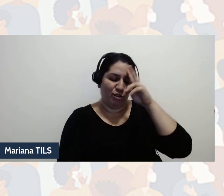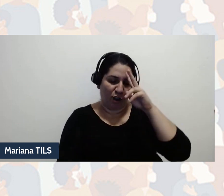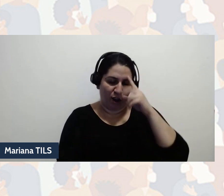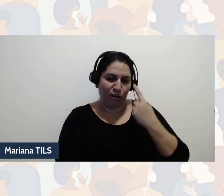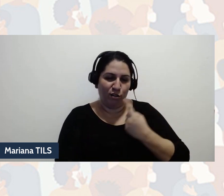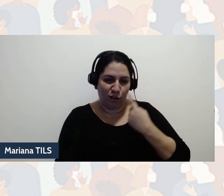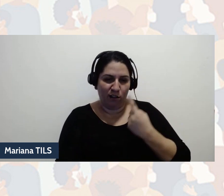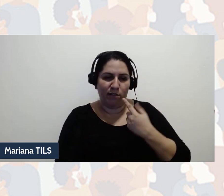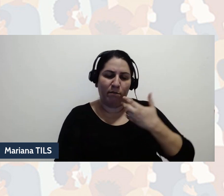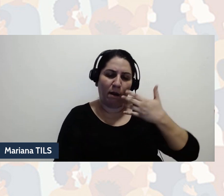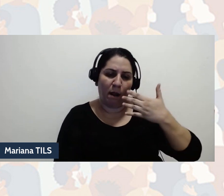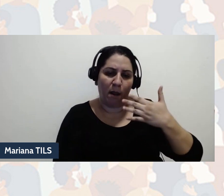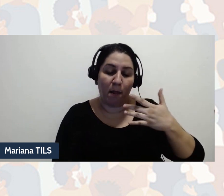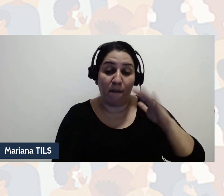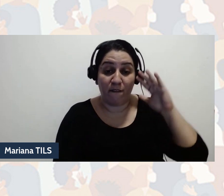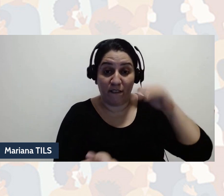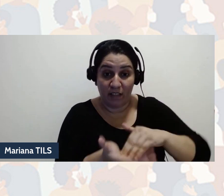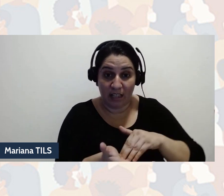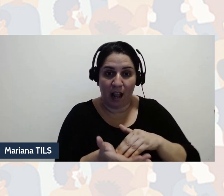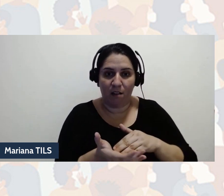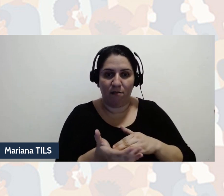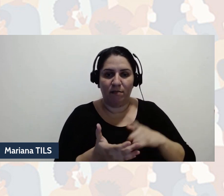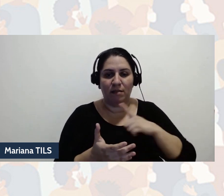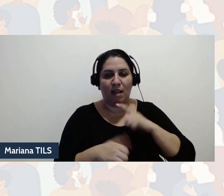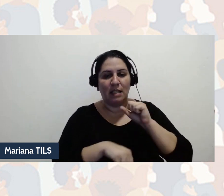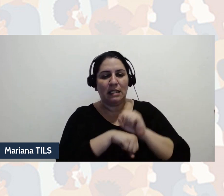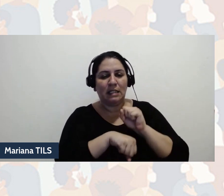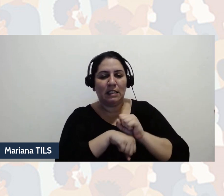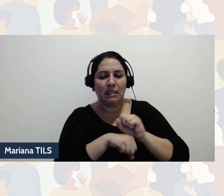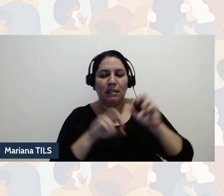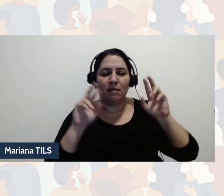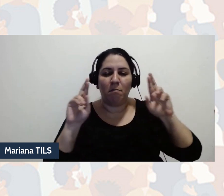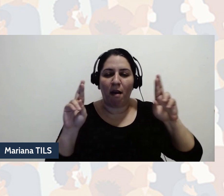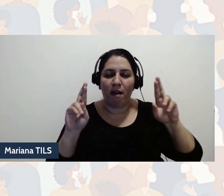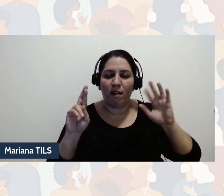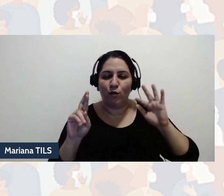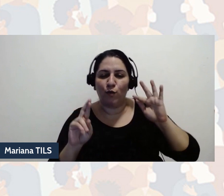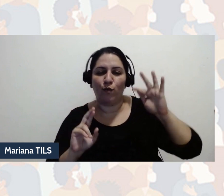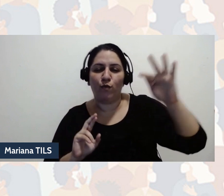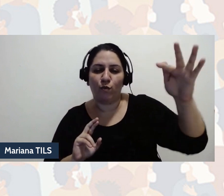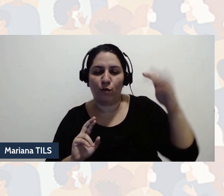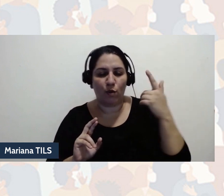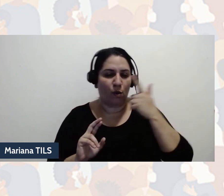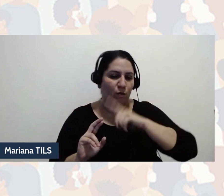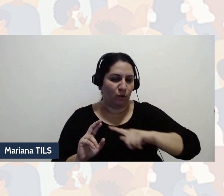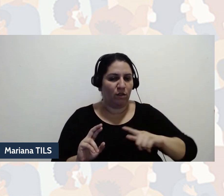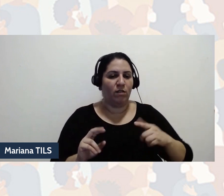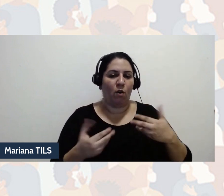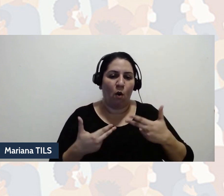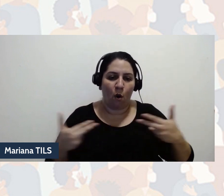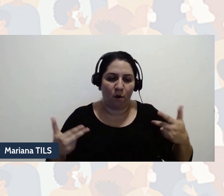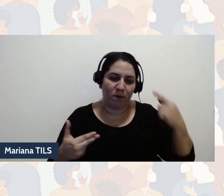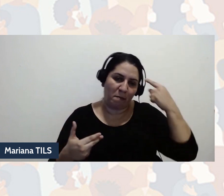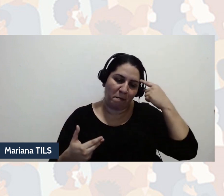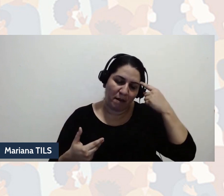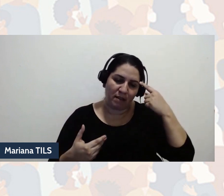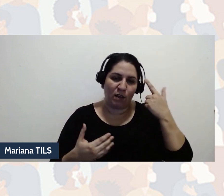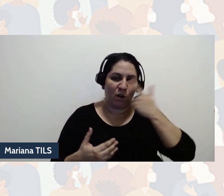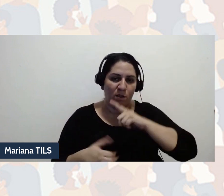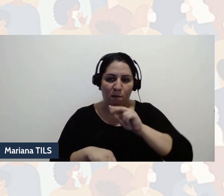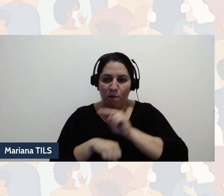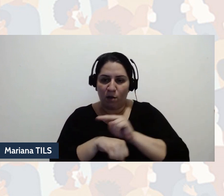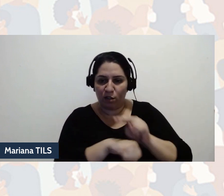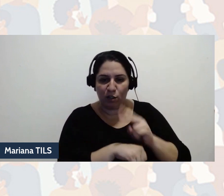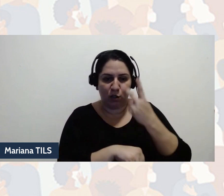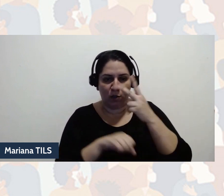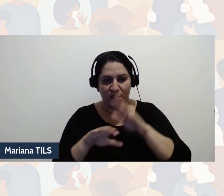mas termina com esperança, com um novo começo, uma nova função, a de proteger e ensinar 2 crianças. Se vocês